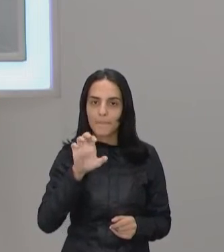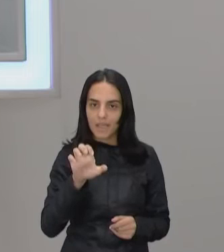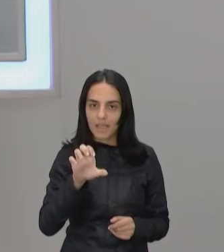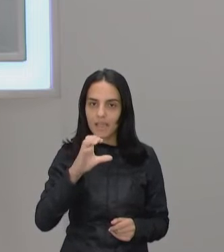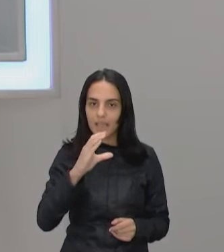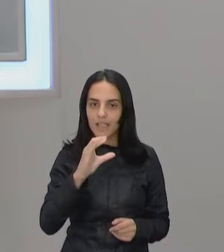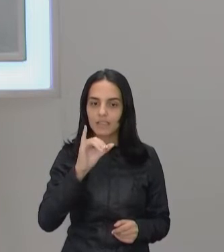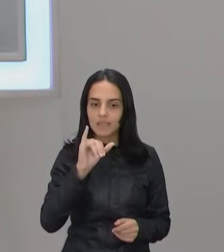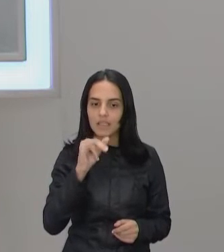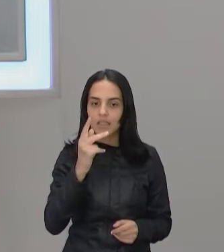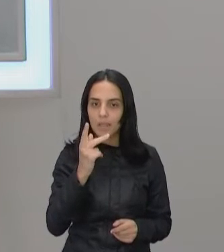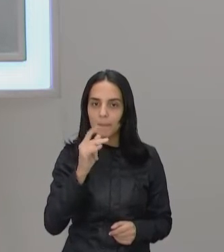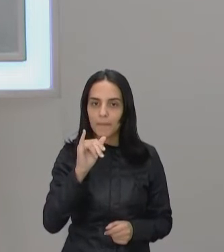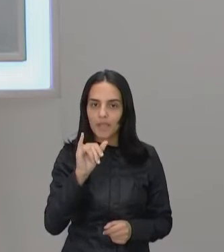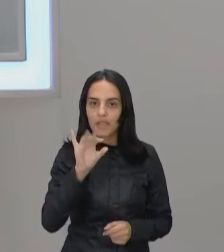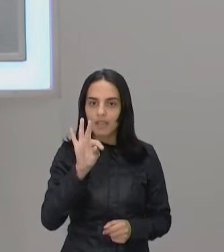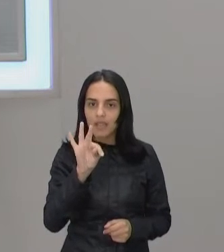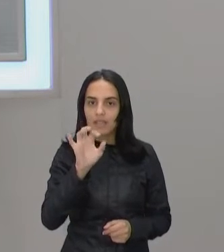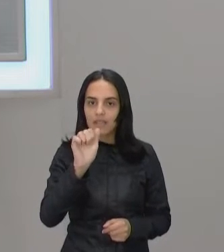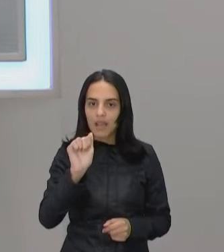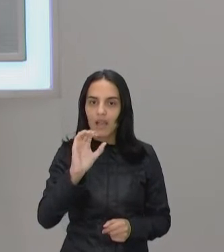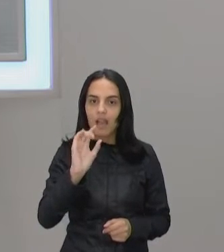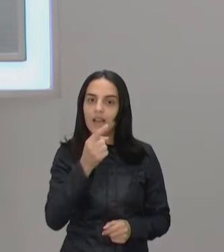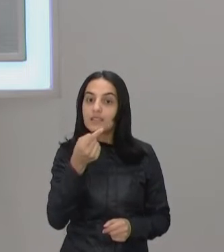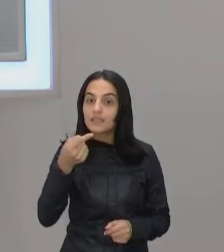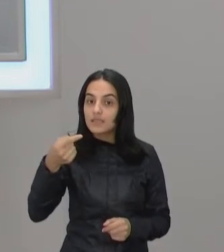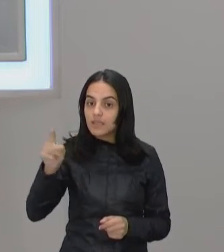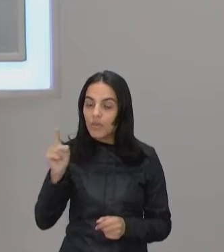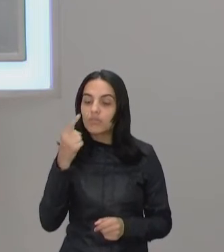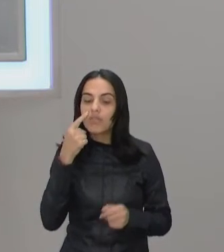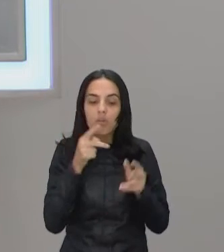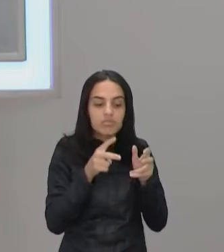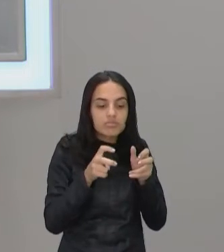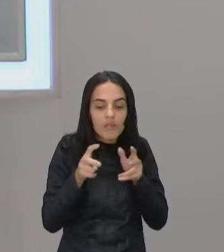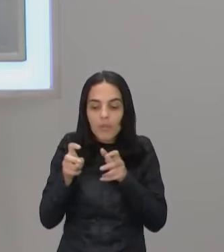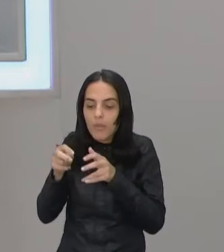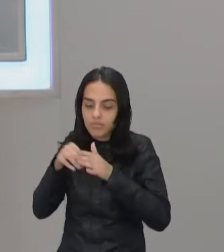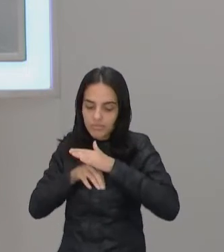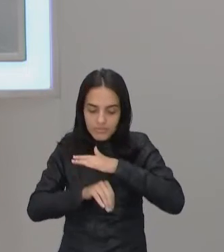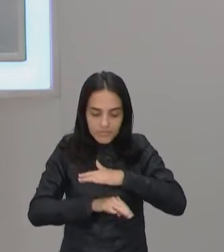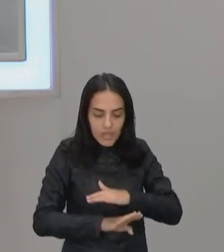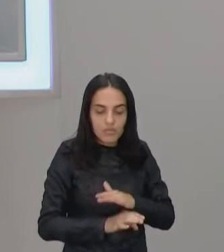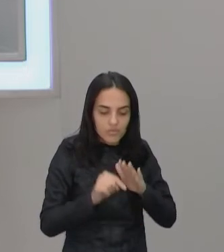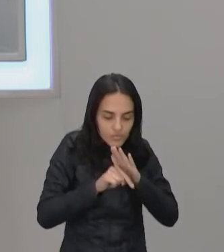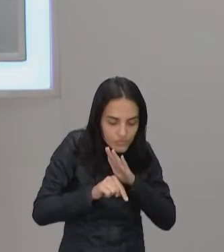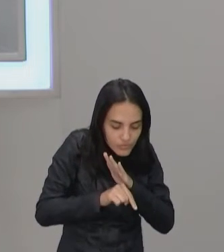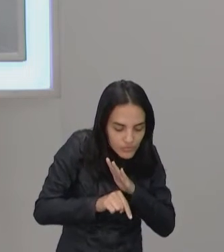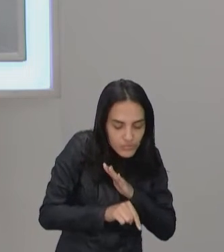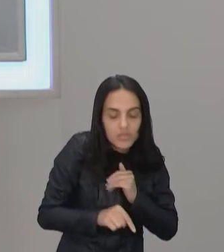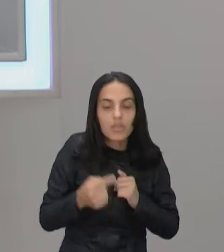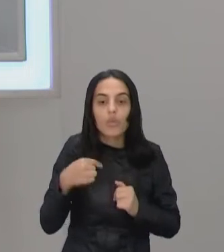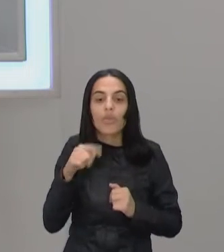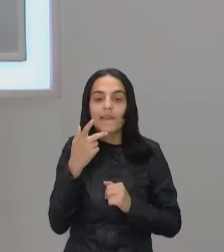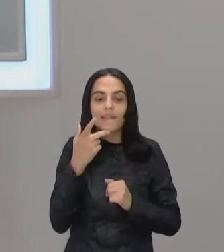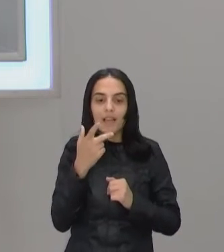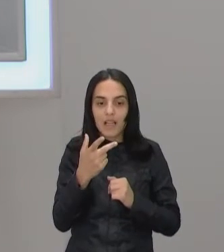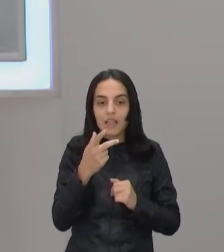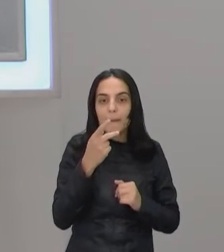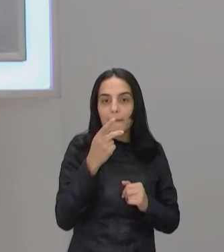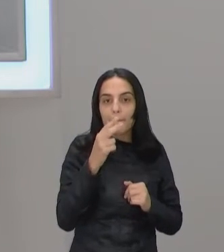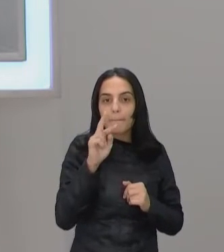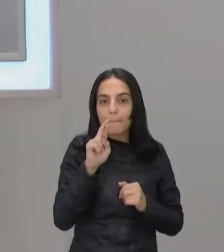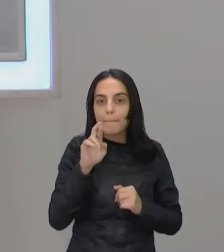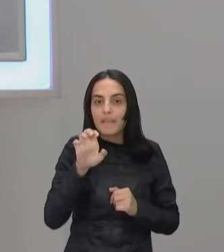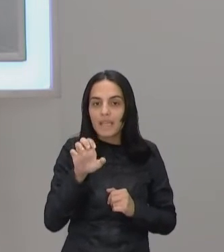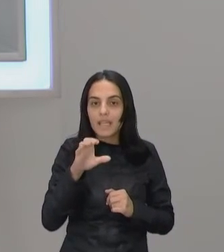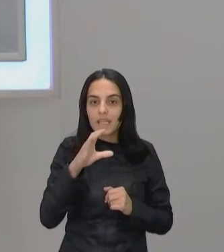precipitação no meio aquoso, eu vou observar a formação de um depósito no fundo. Aquele depósito nós chamamos de precipitado.